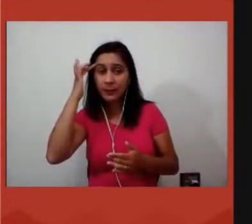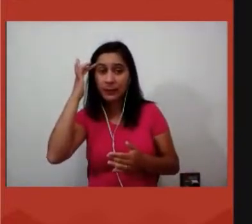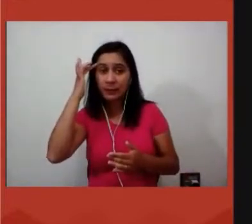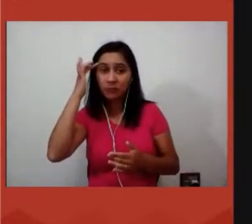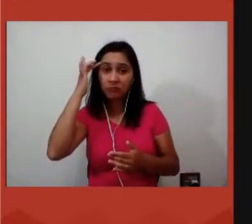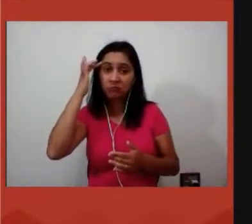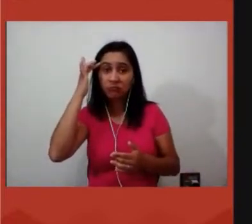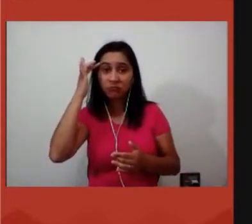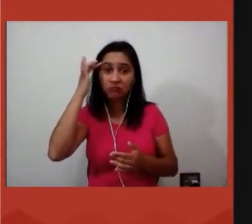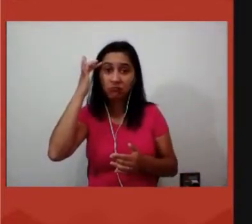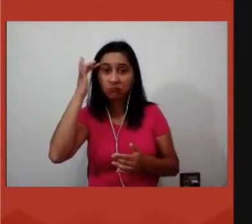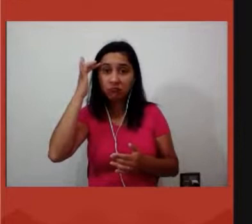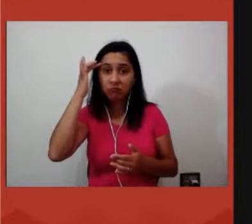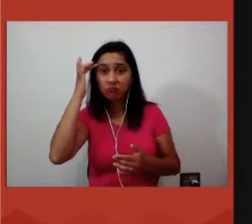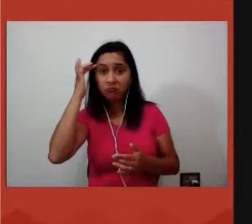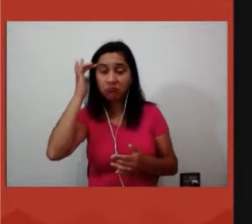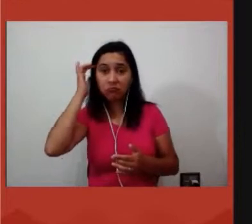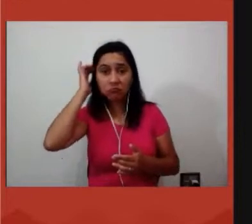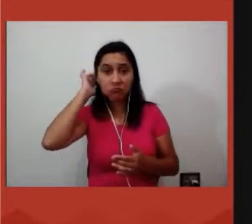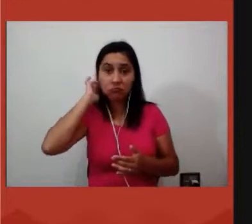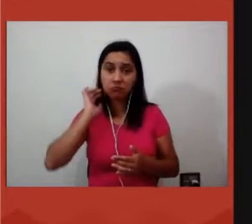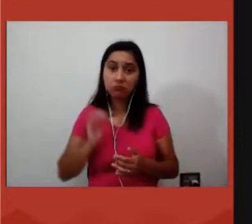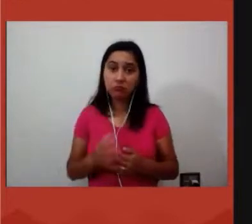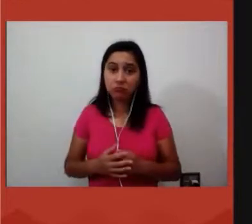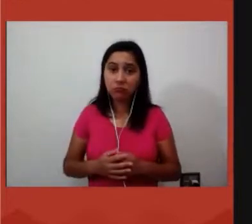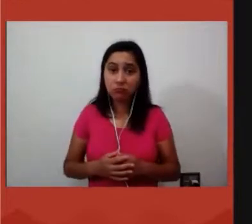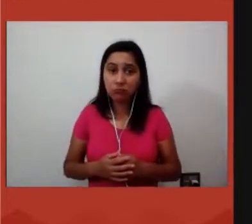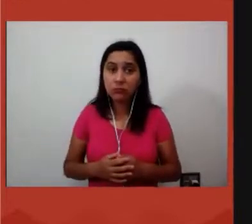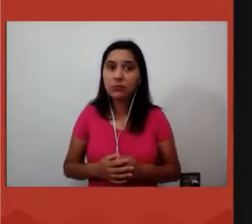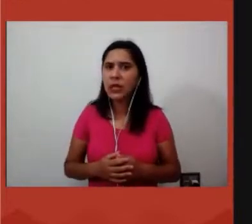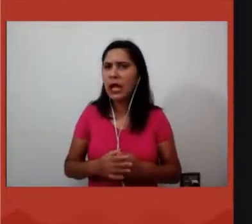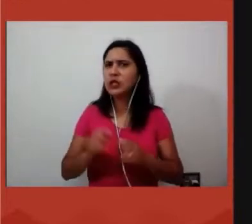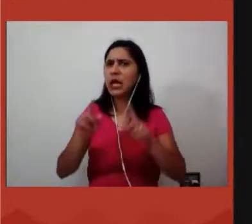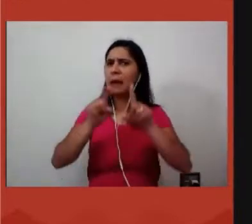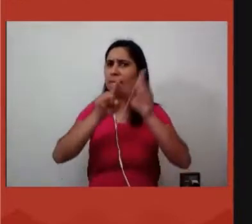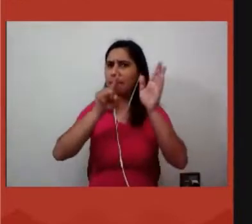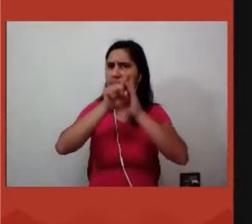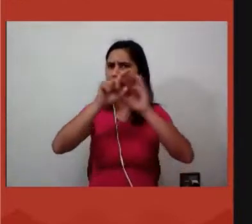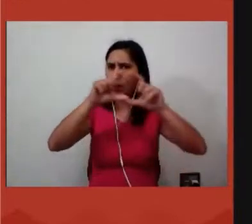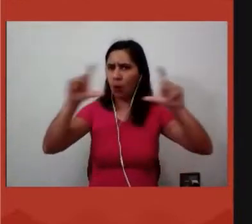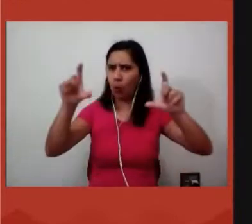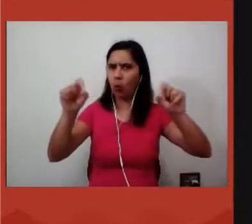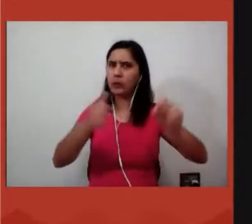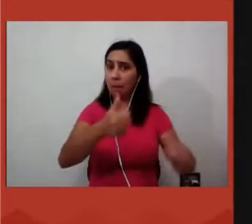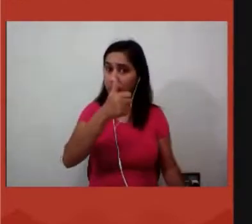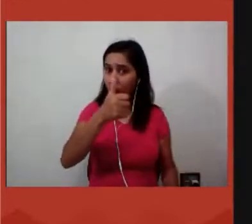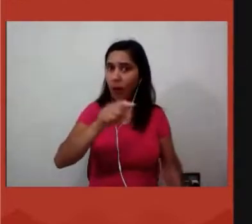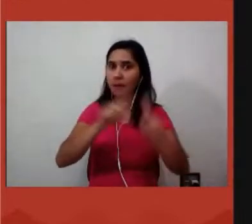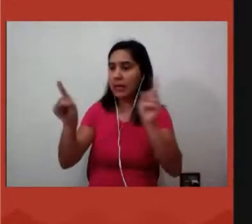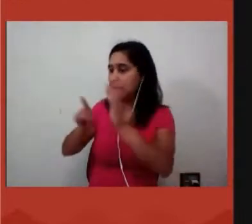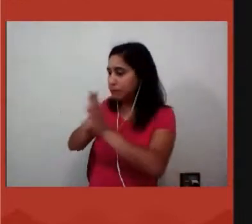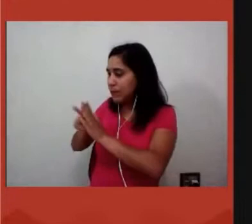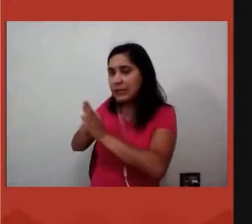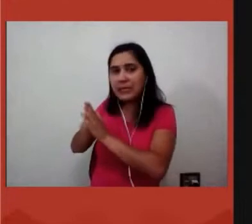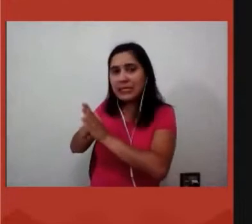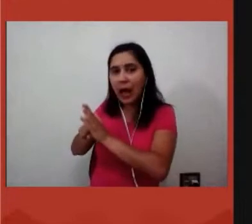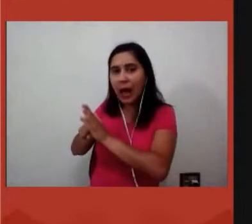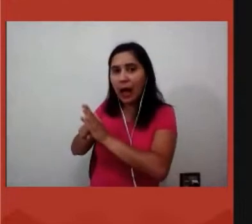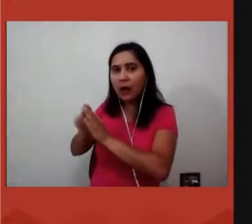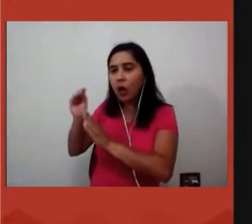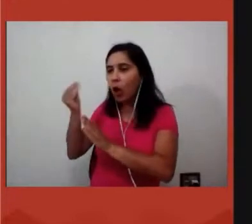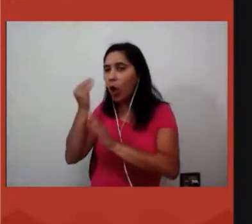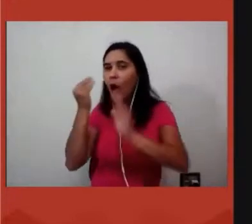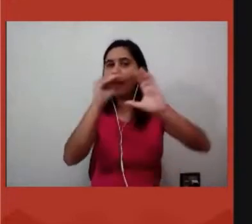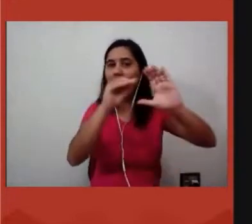Vamos ver. Nesse sentido, eu acho que as questões estão boas, só que quando a gente for pesquisar, tentar ir caracterizando cada